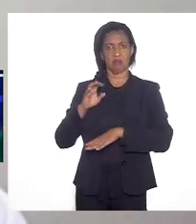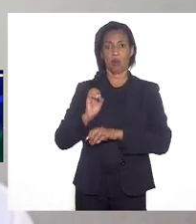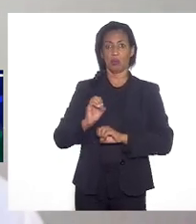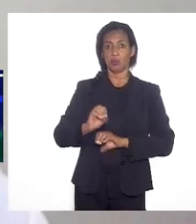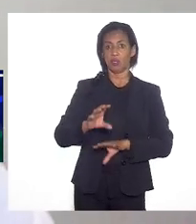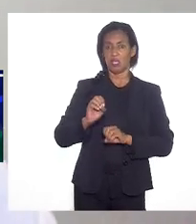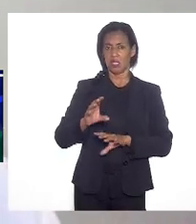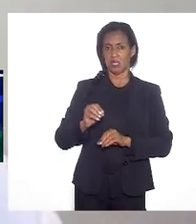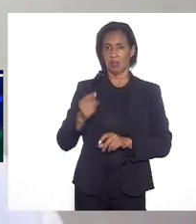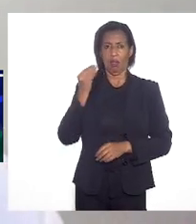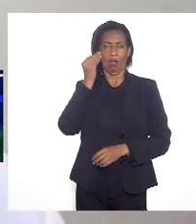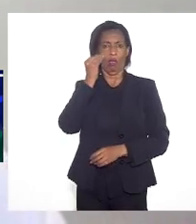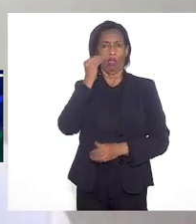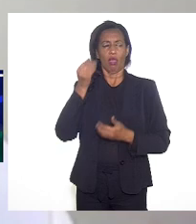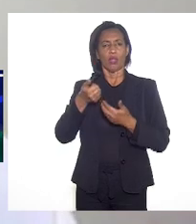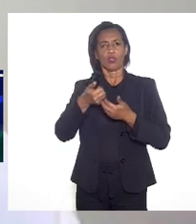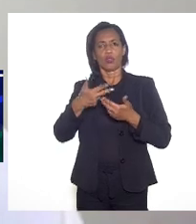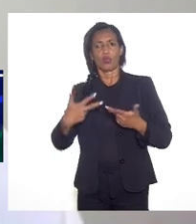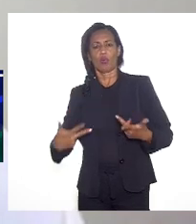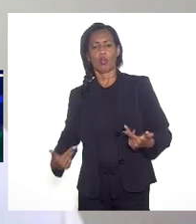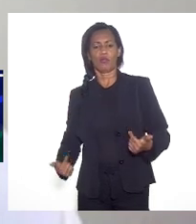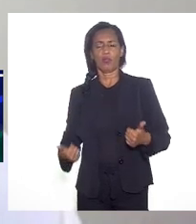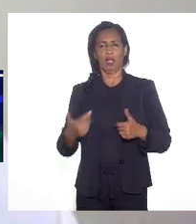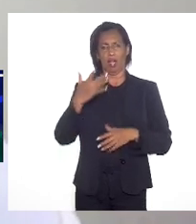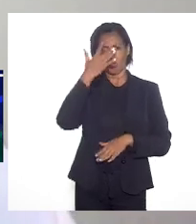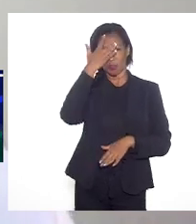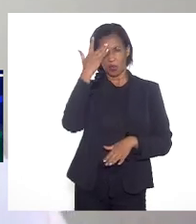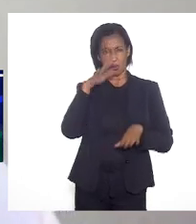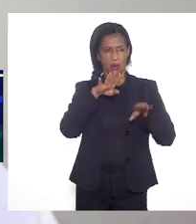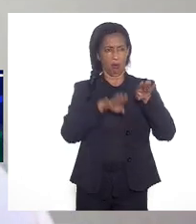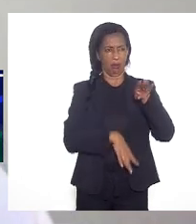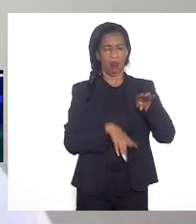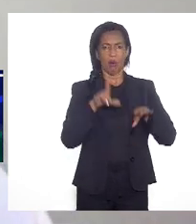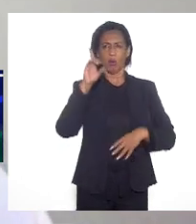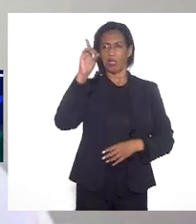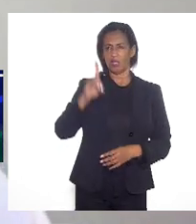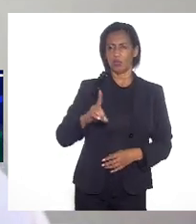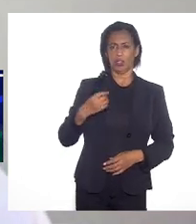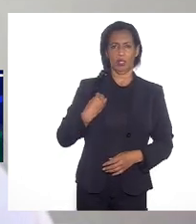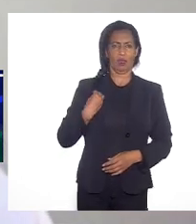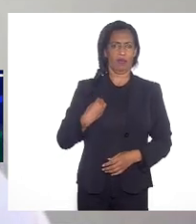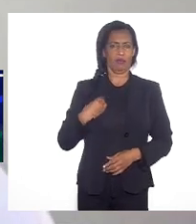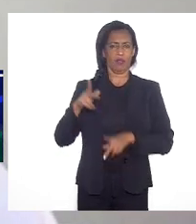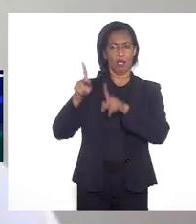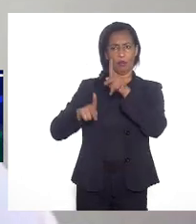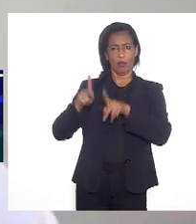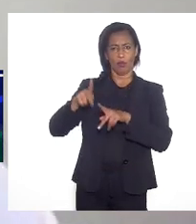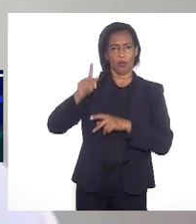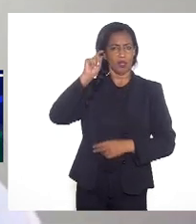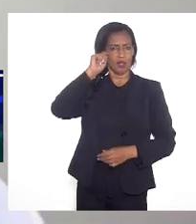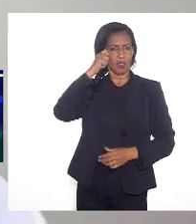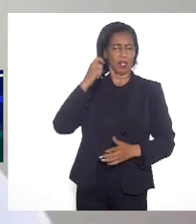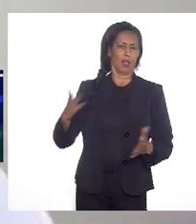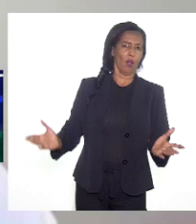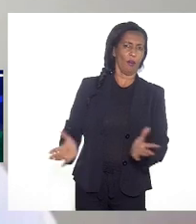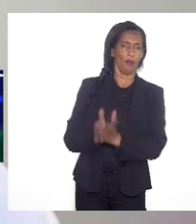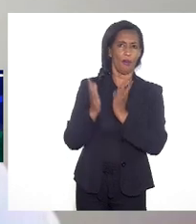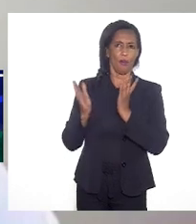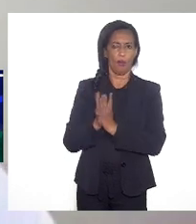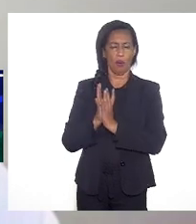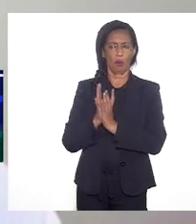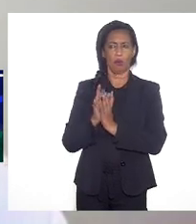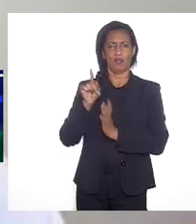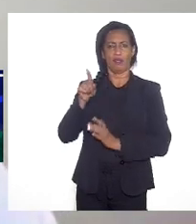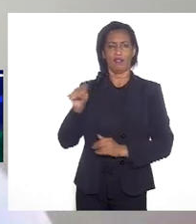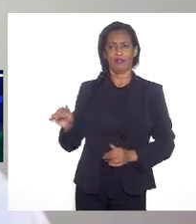Tentar desqualificar a atuação das pessoas porque defendem o direito à vida da população negra, da população pobre, da população de